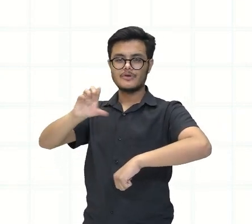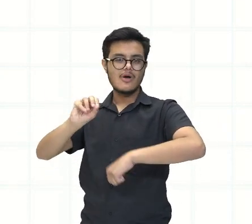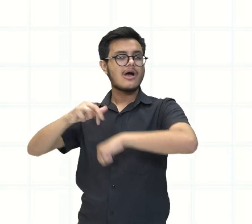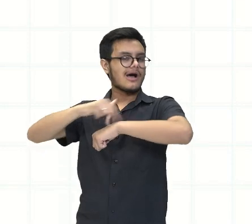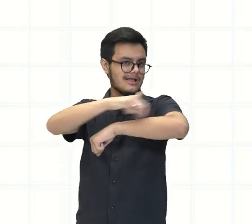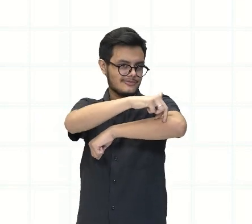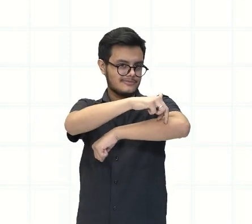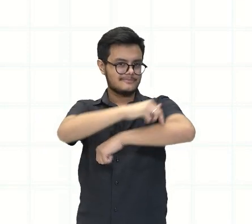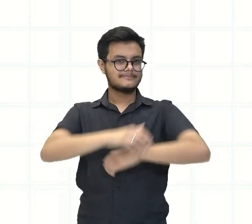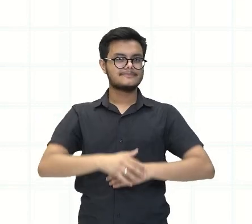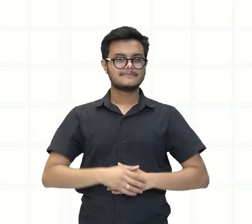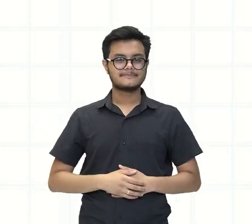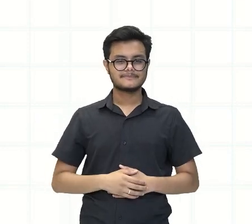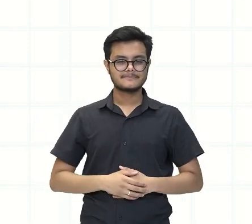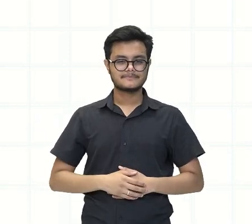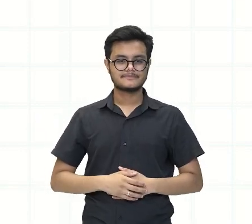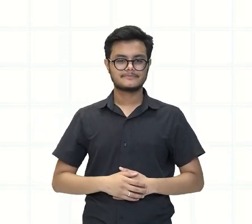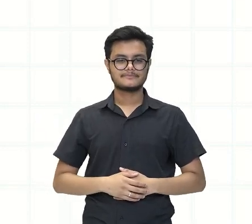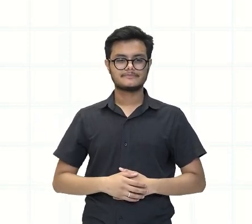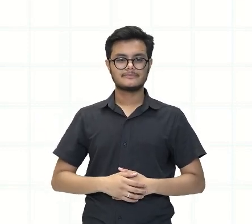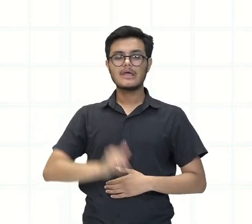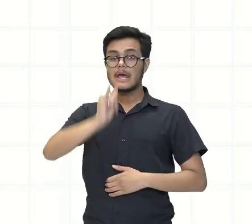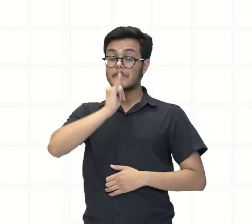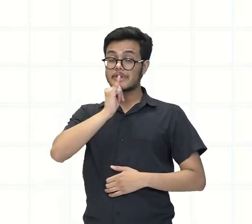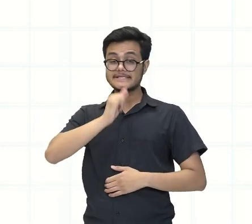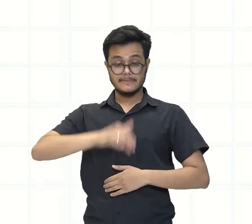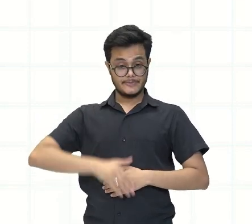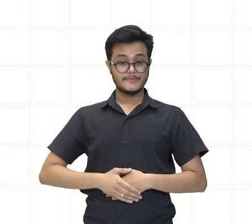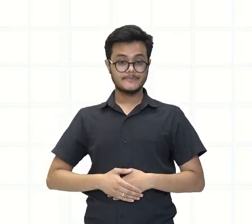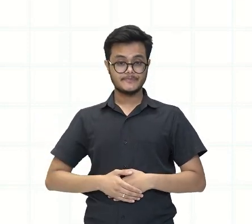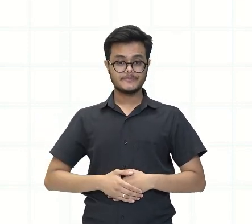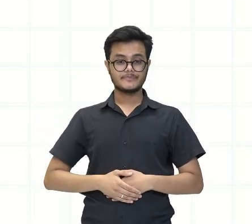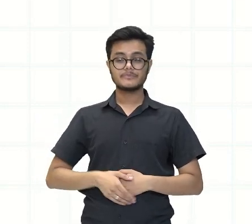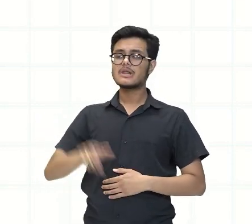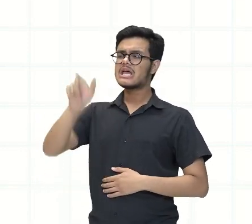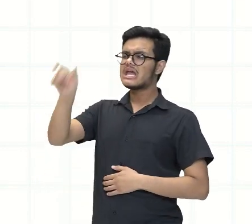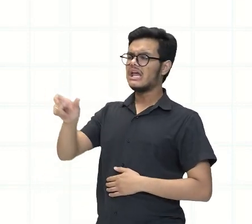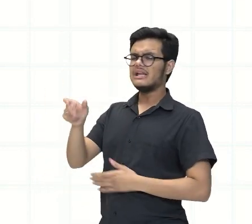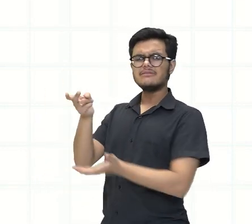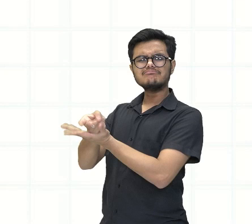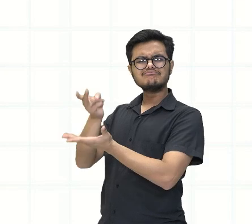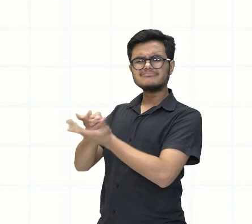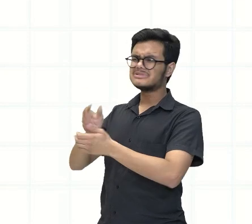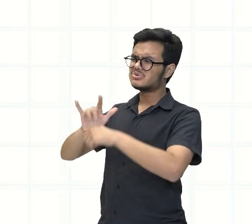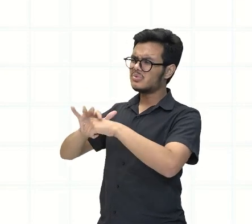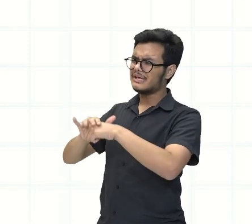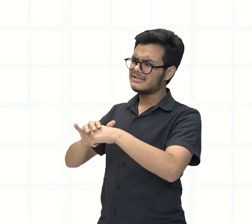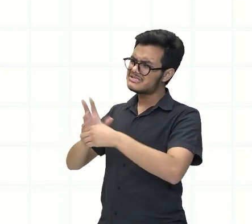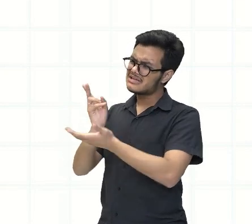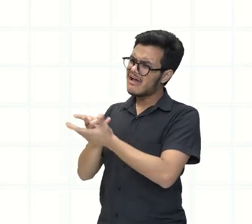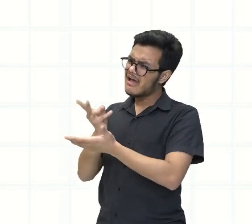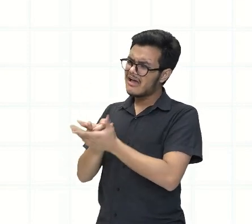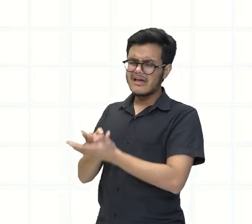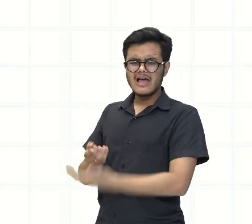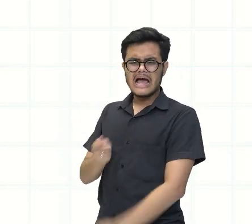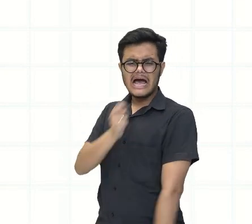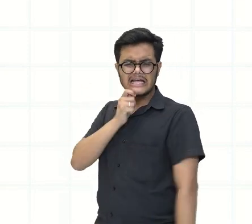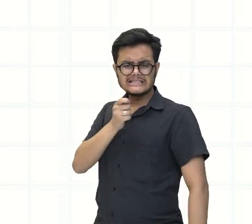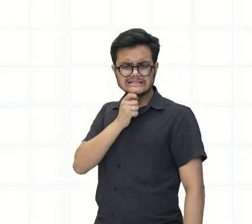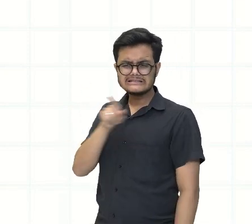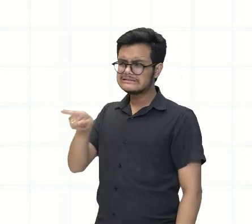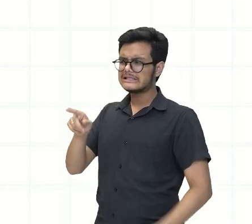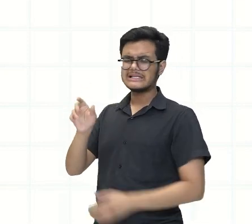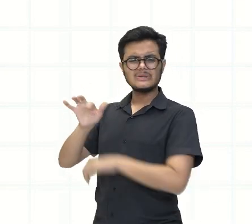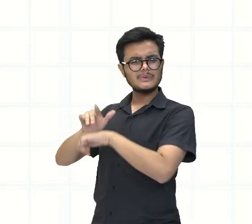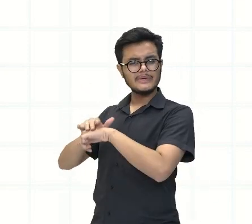tá? Aqui, continuar. João continua doente. Mesma coisa aqui, o foco do